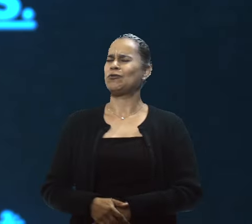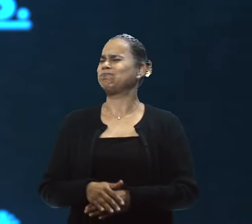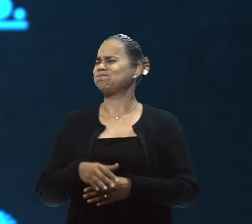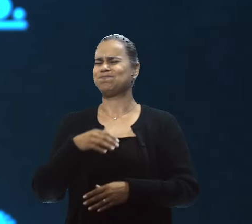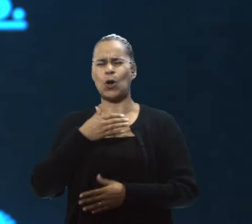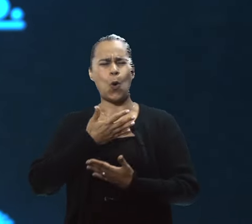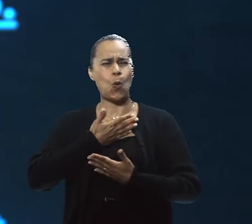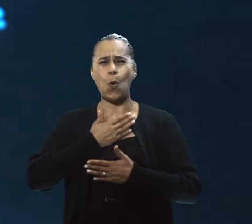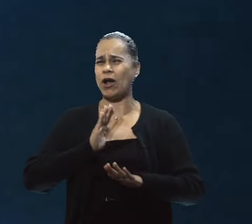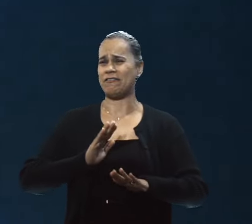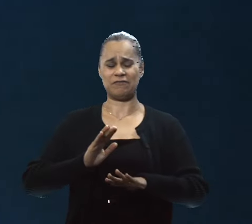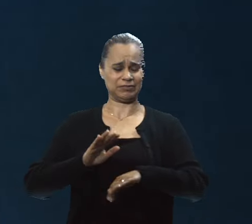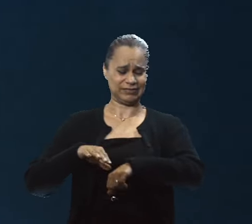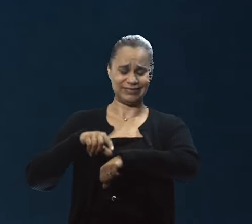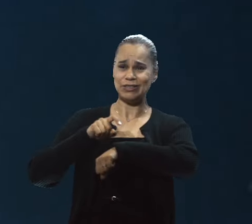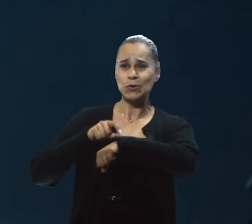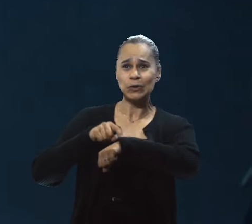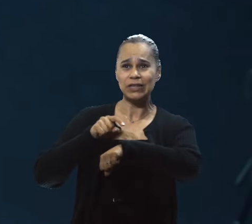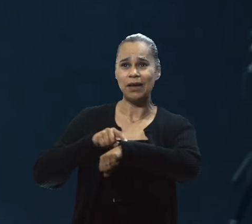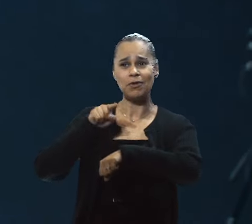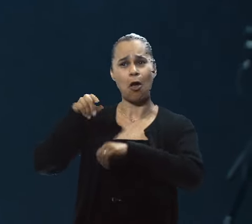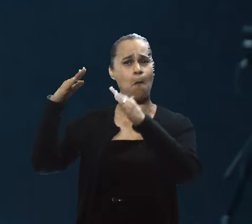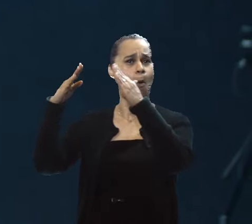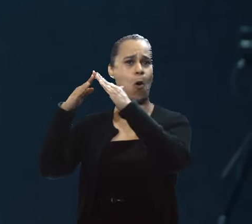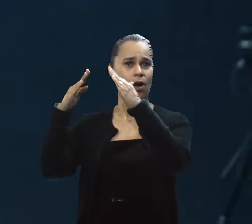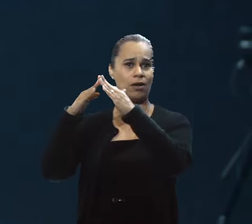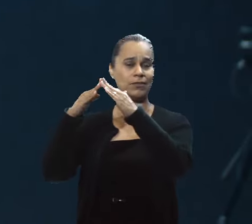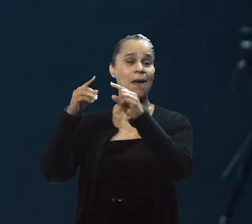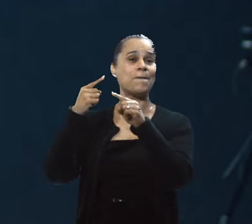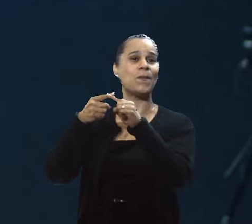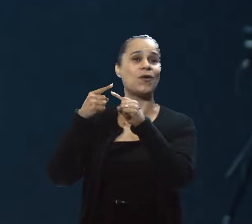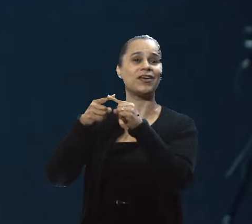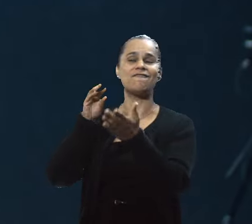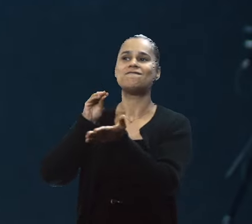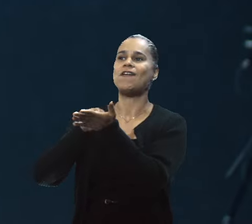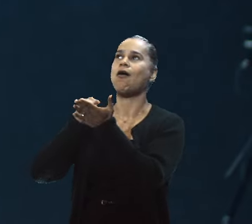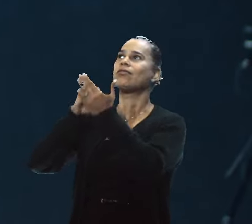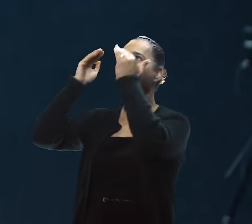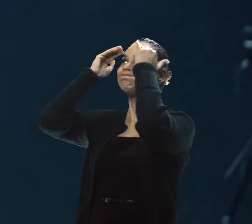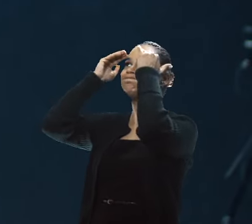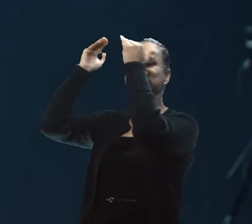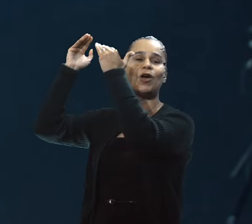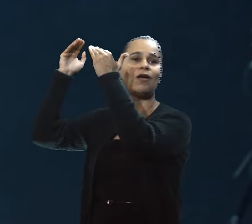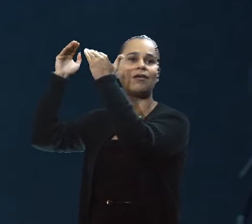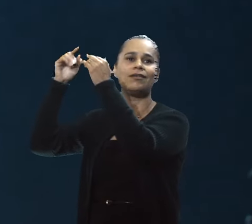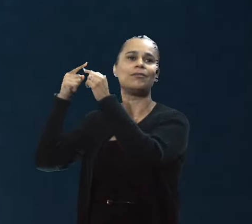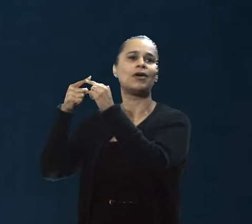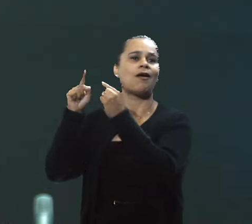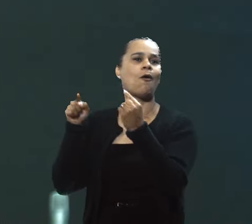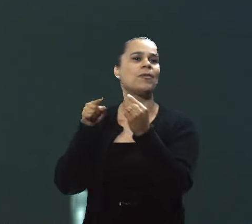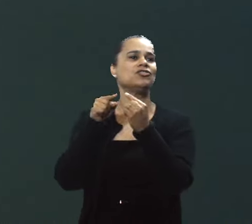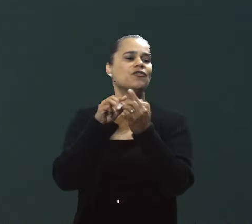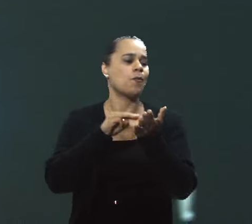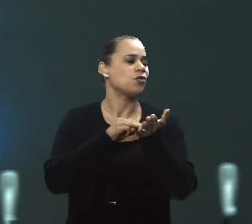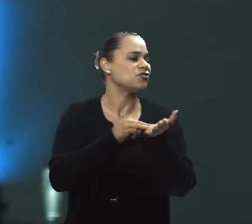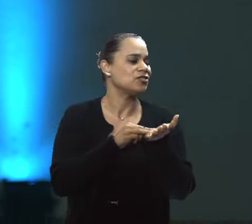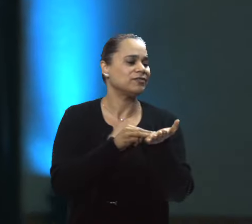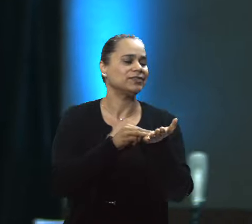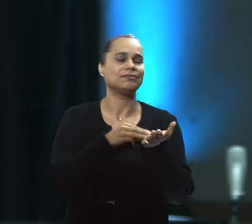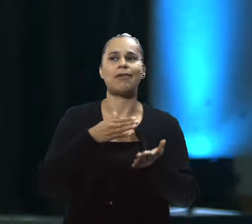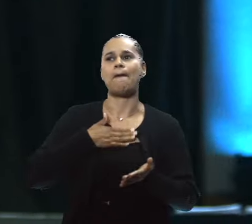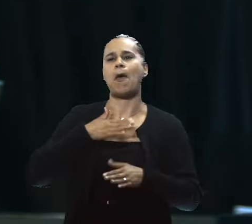ali, porque eu desobedeci por uma causa boa. Você está me entendendo? Muitas vezes a gente faz